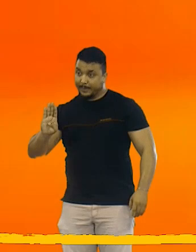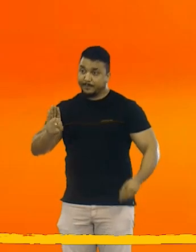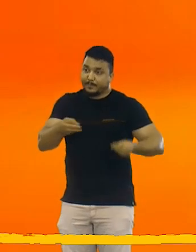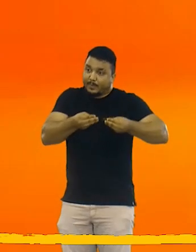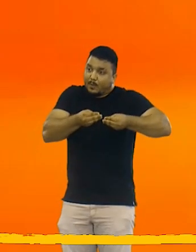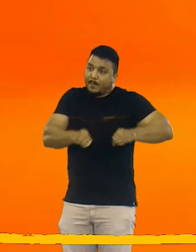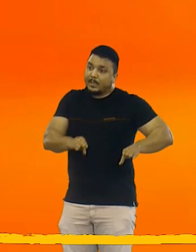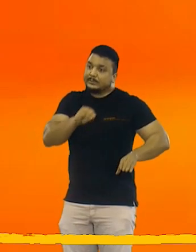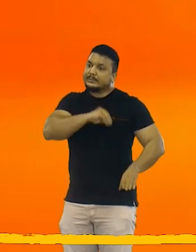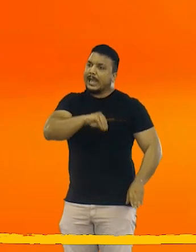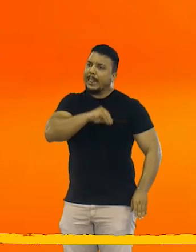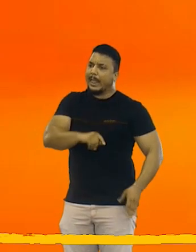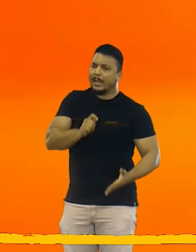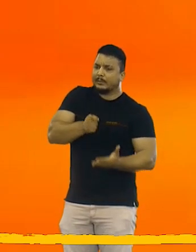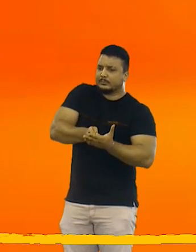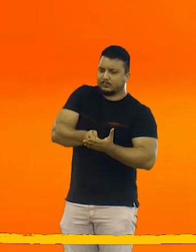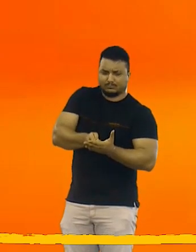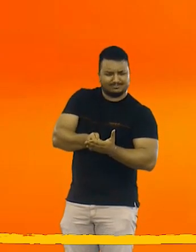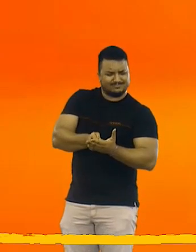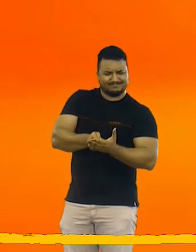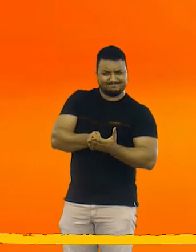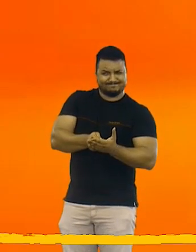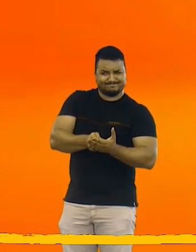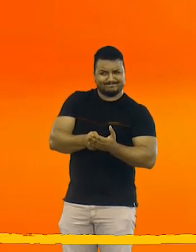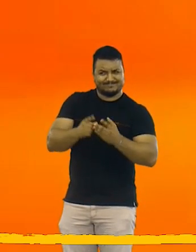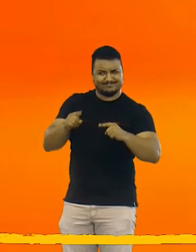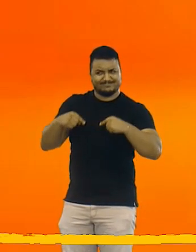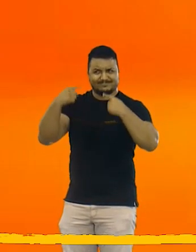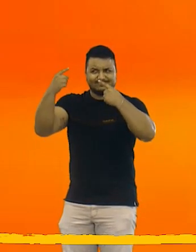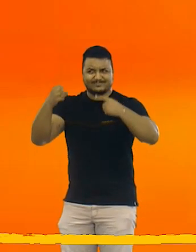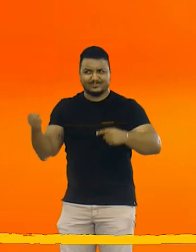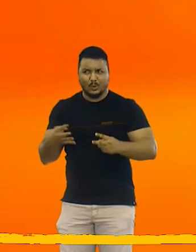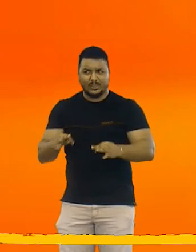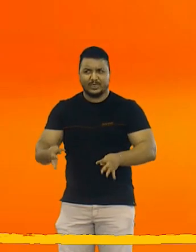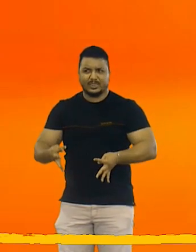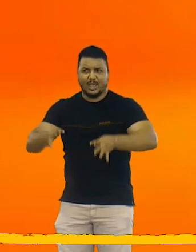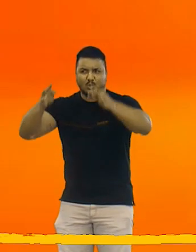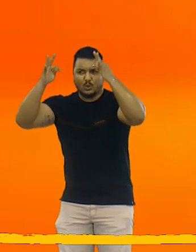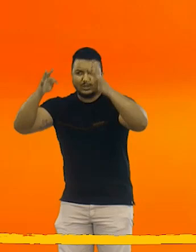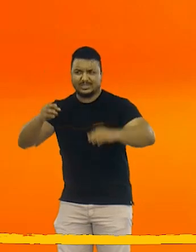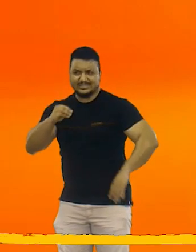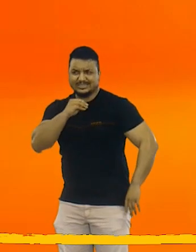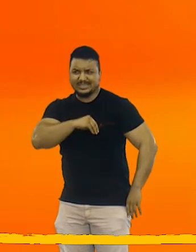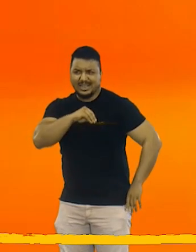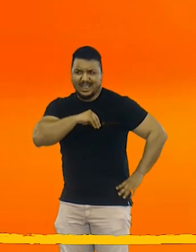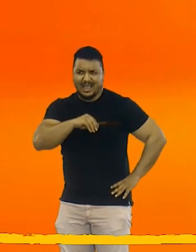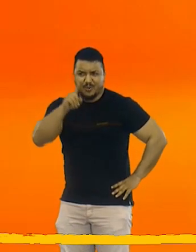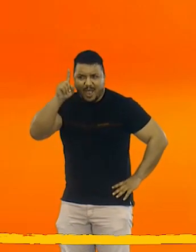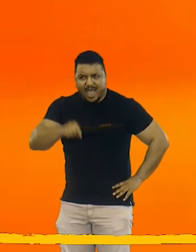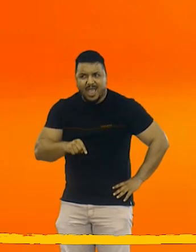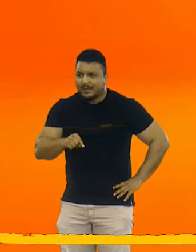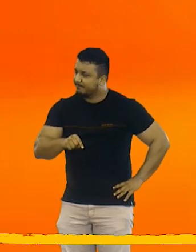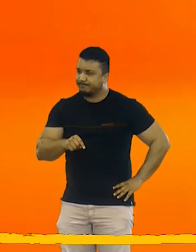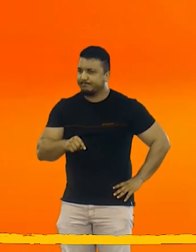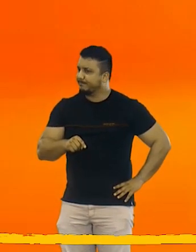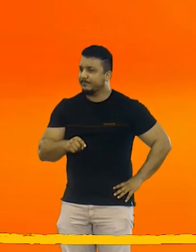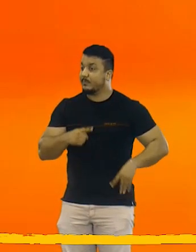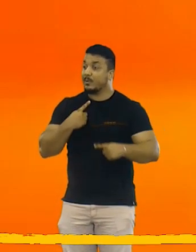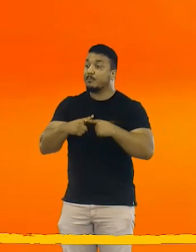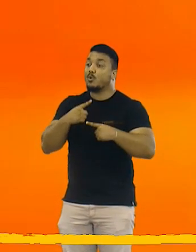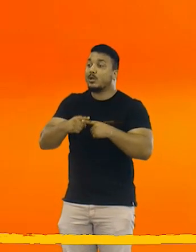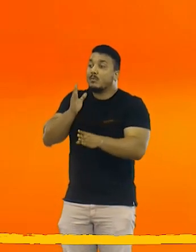do trabalhador rural. Gente, falamos sobre modernização, tecnologia. Então é a substituição do trabalho humano pela